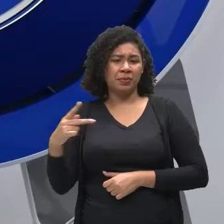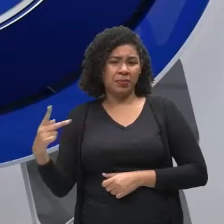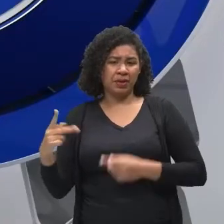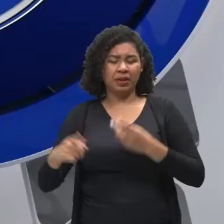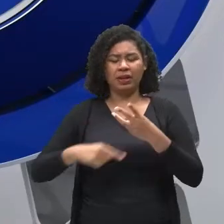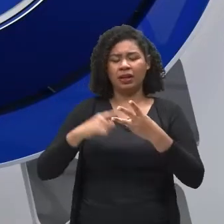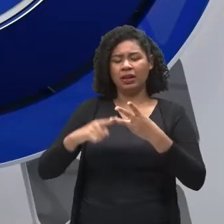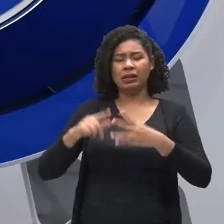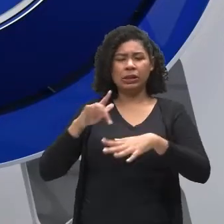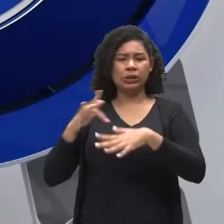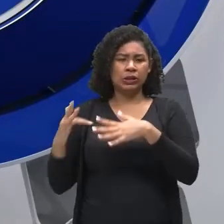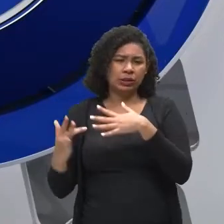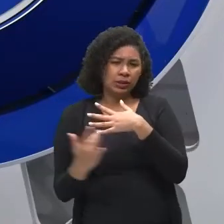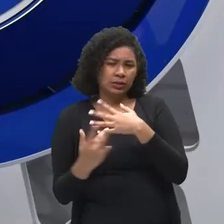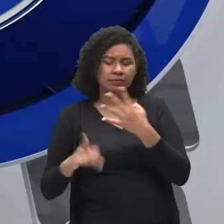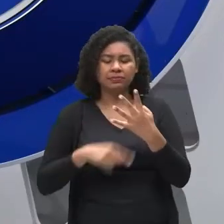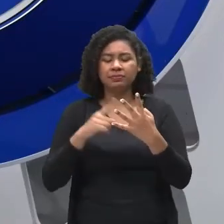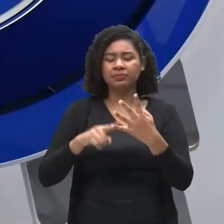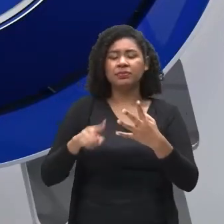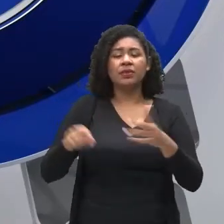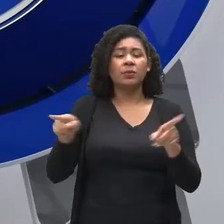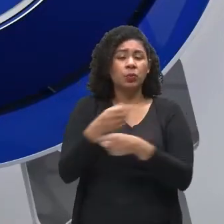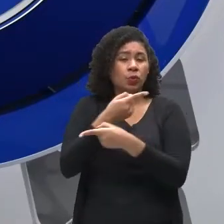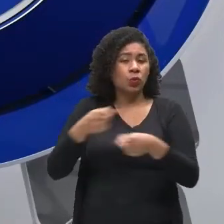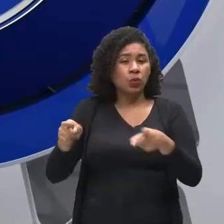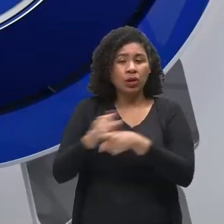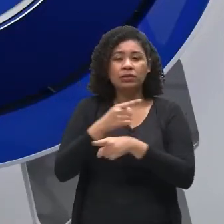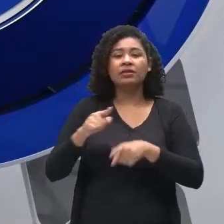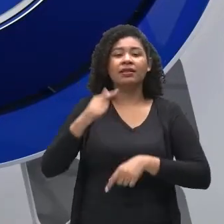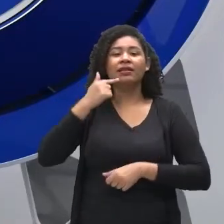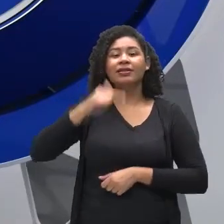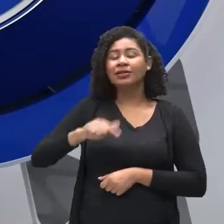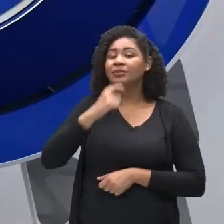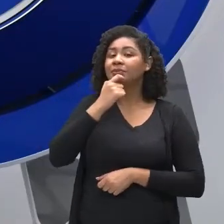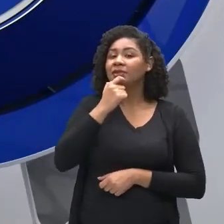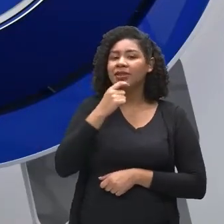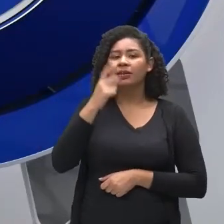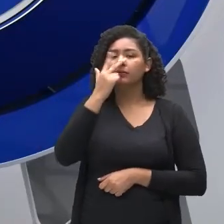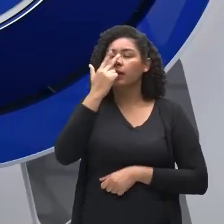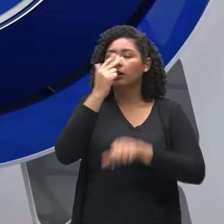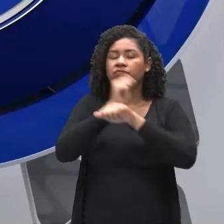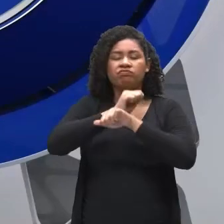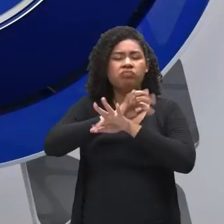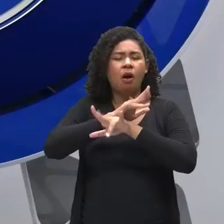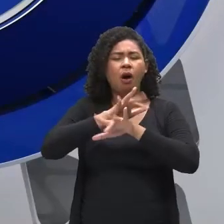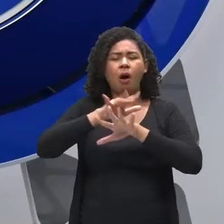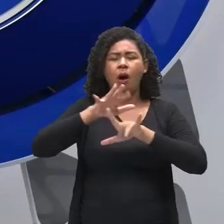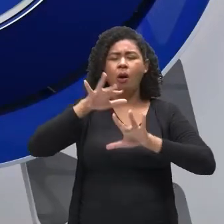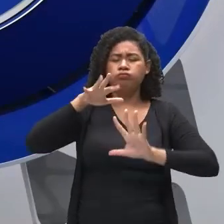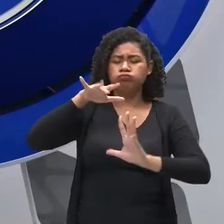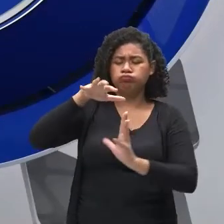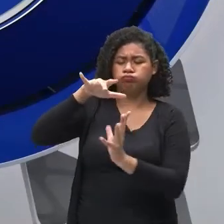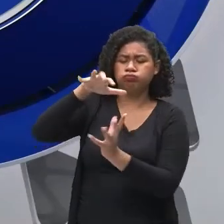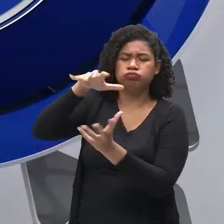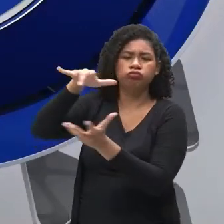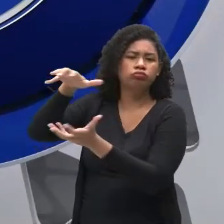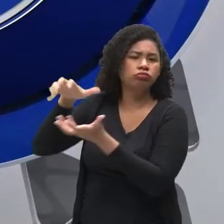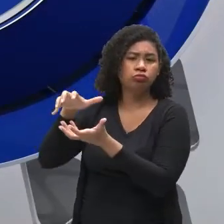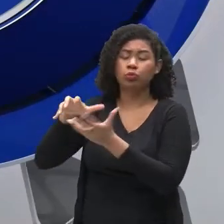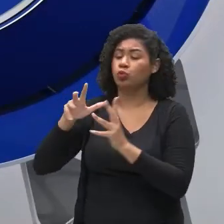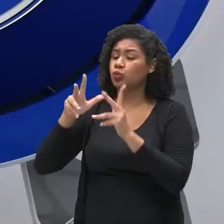nas músicas. As músicas em língua inglesa têm um alcance muito maior do que nas outras línguas. Então, ela